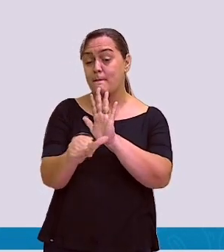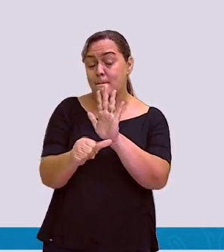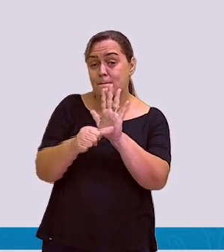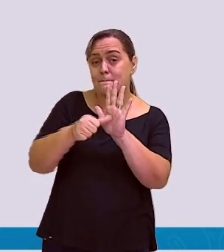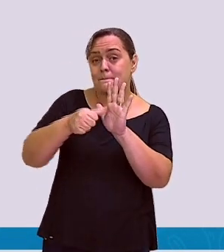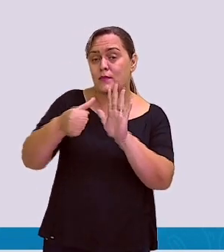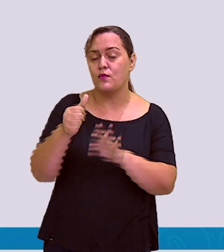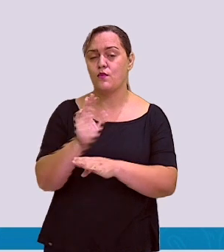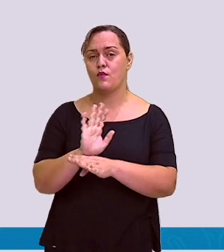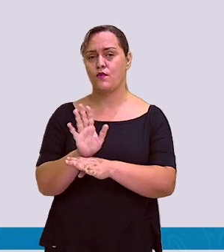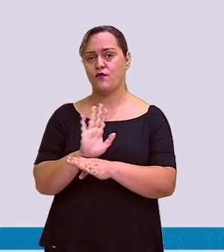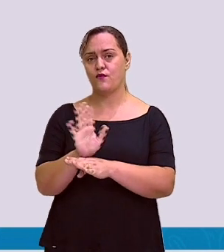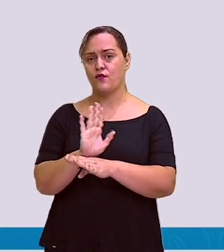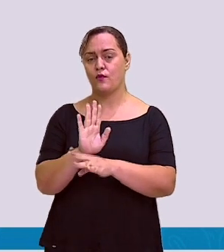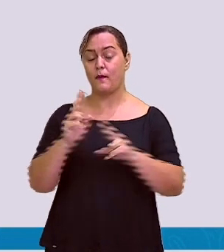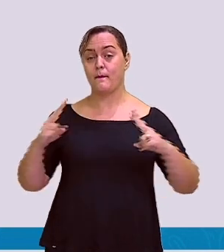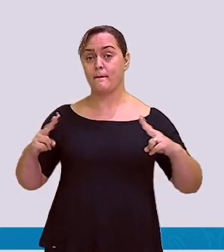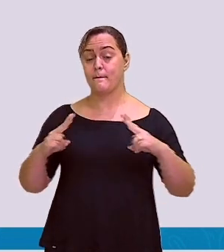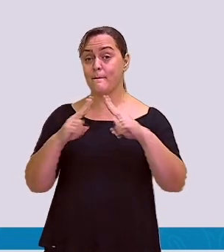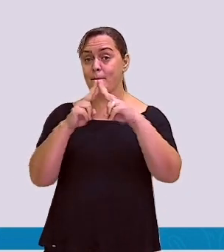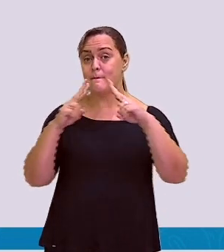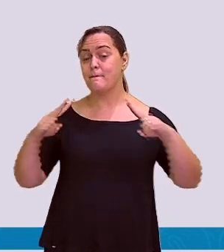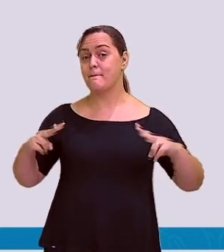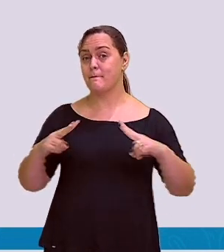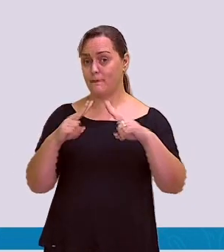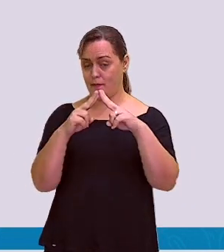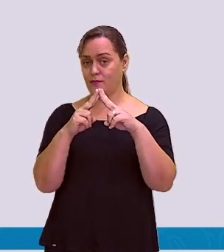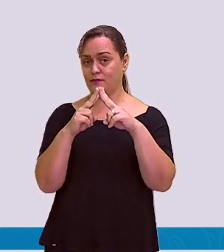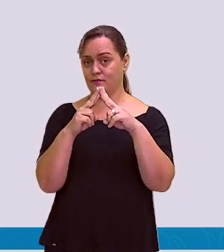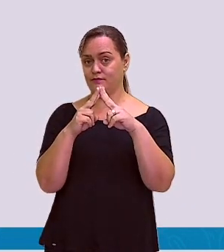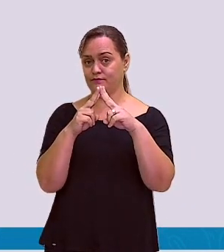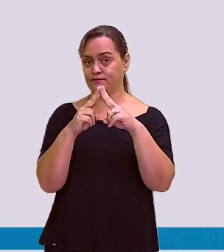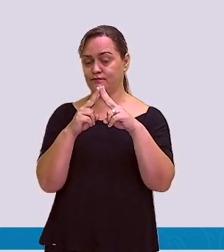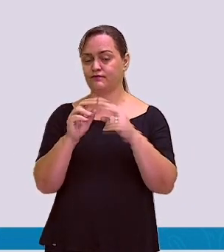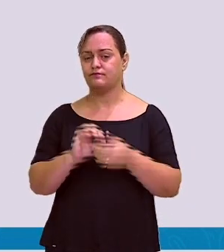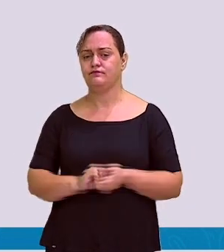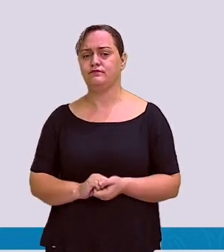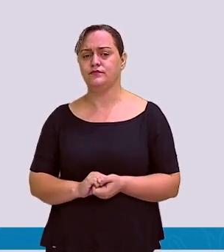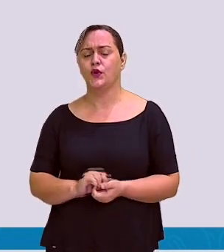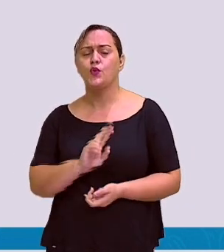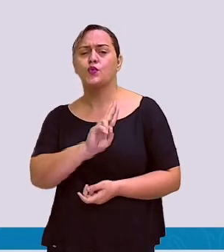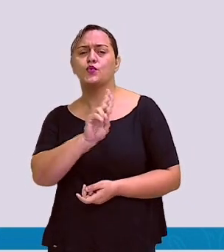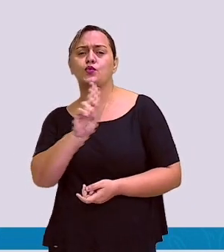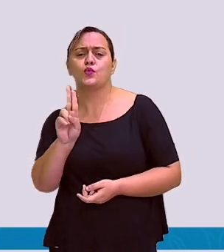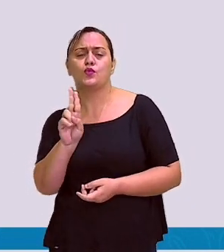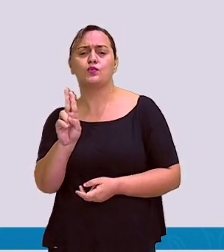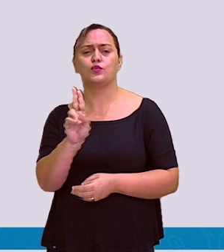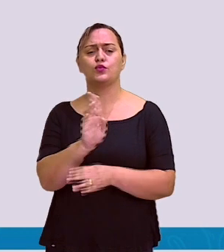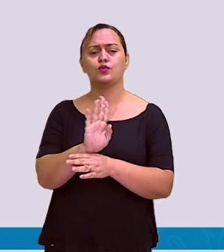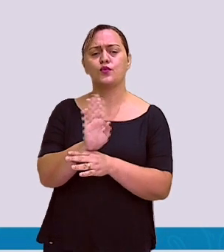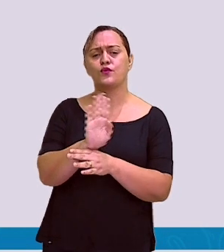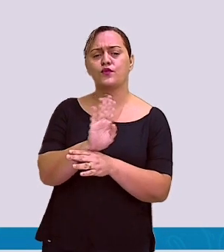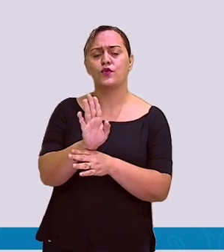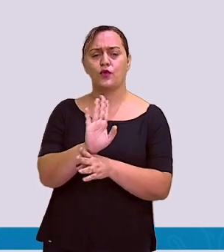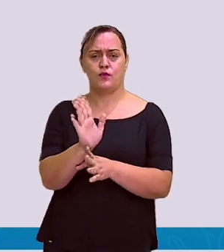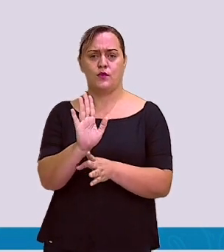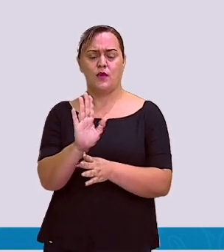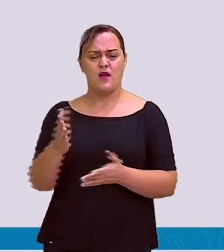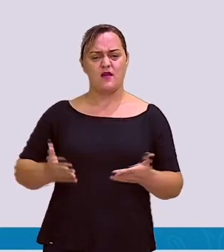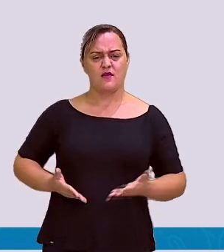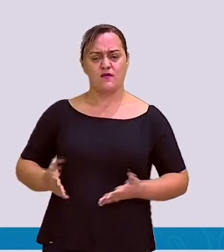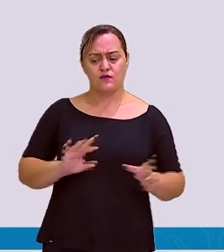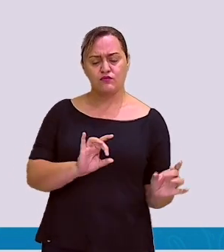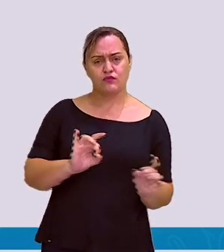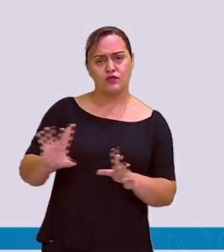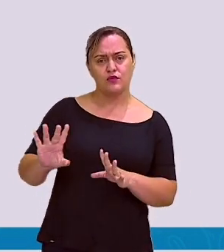café em Paris. O nome dele quer dizer Empregados Deixando a Fábrica de Lumière. Ele foi criado